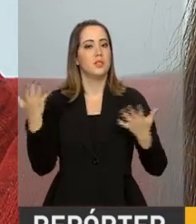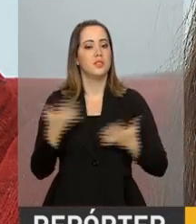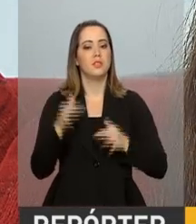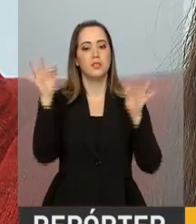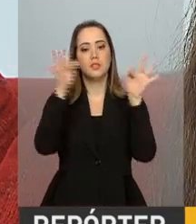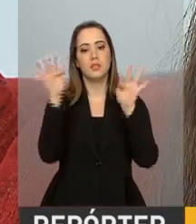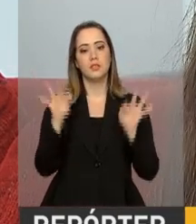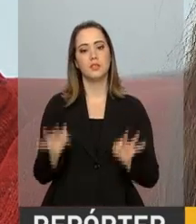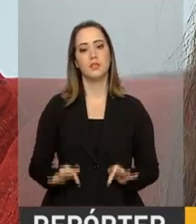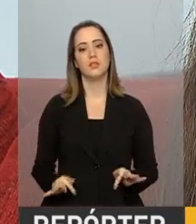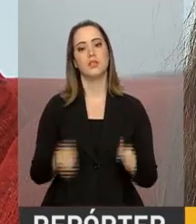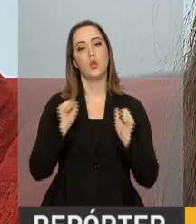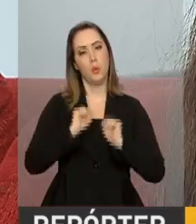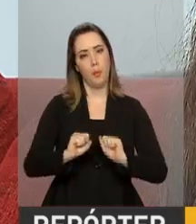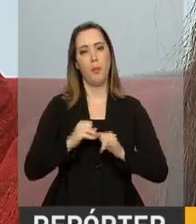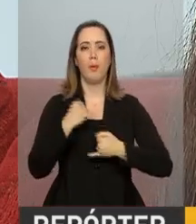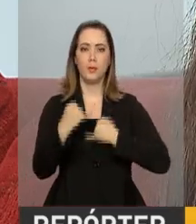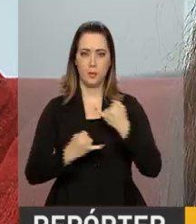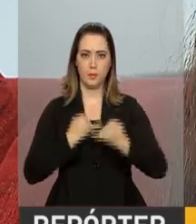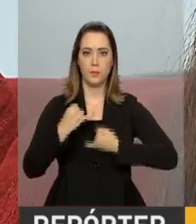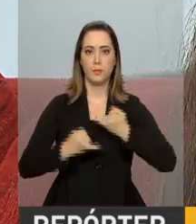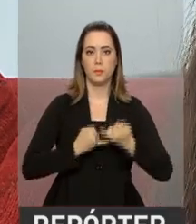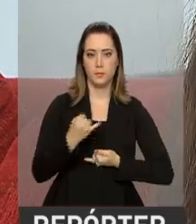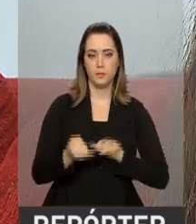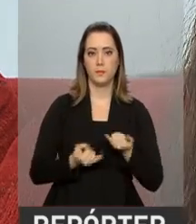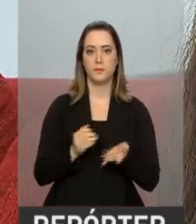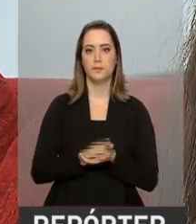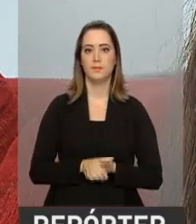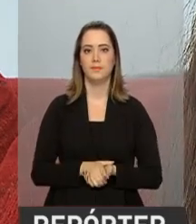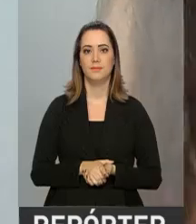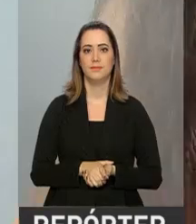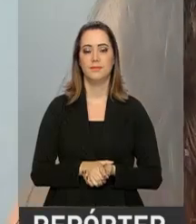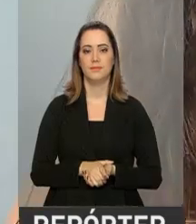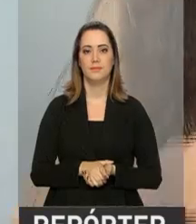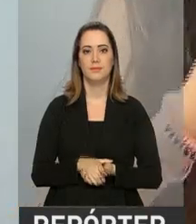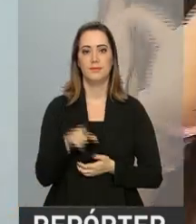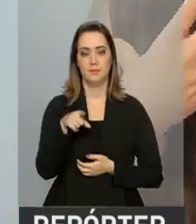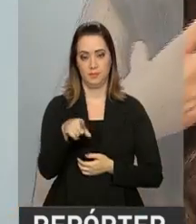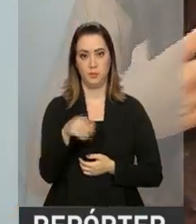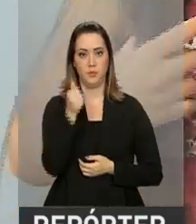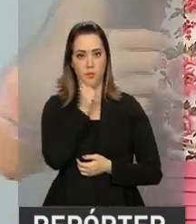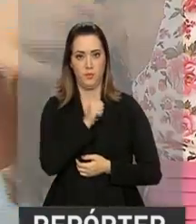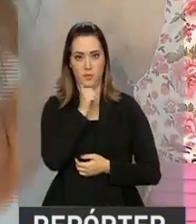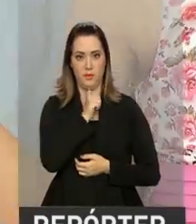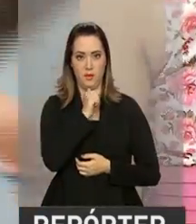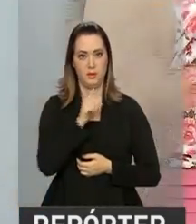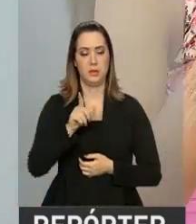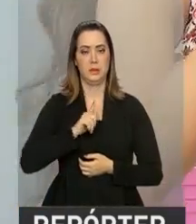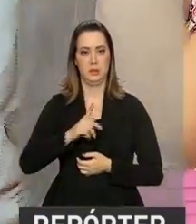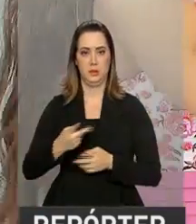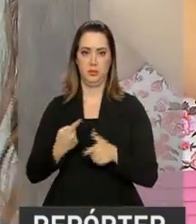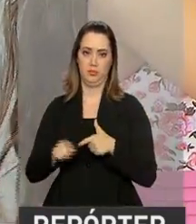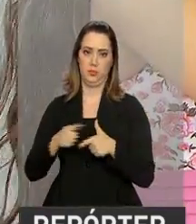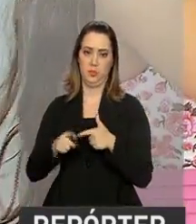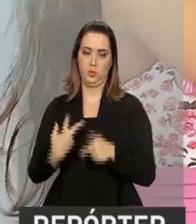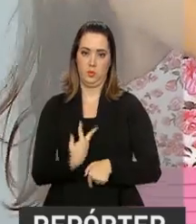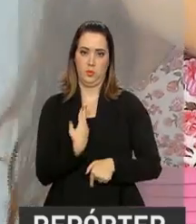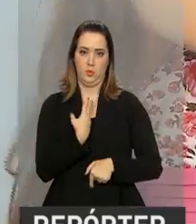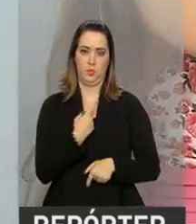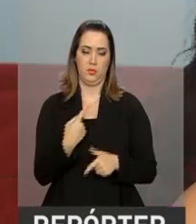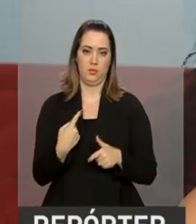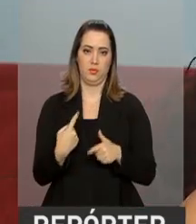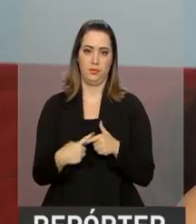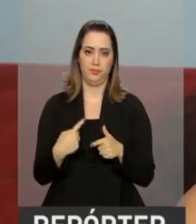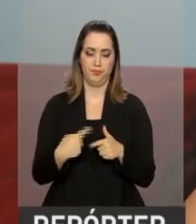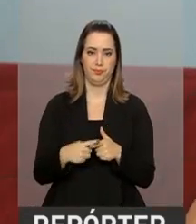agora já posso brincar né Ana Júlia teve o coração comprometido por uma bactéria E